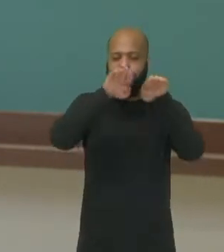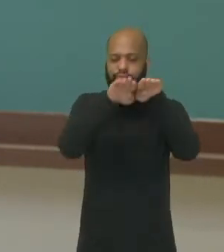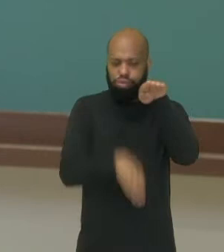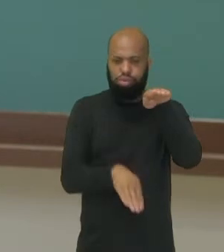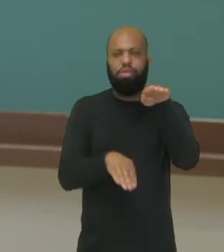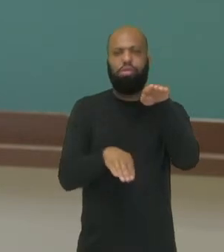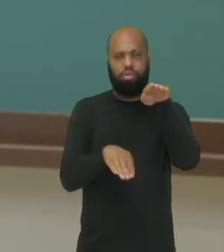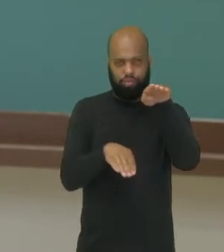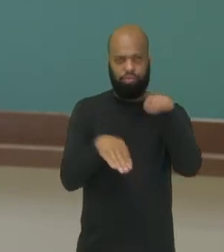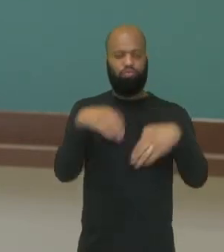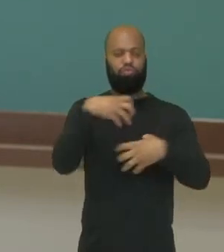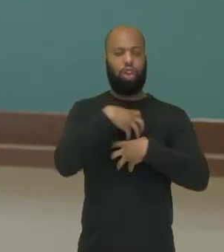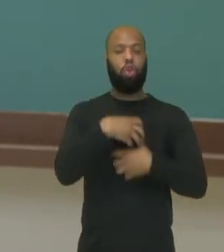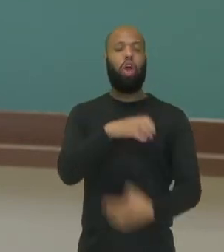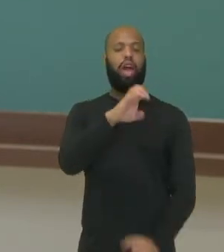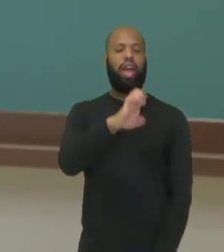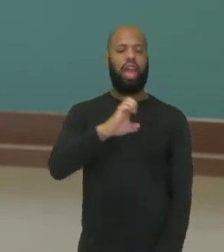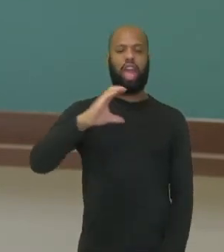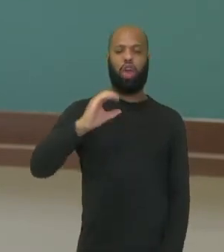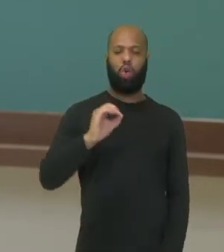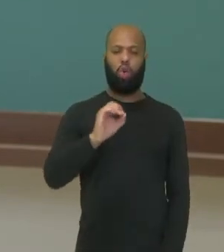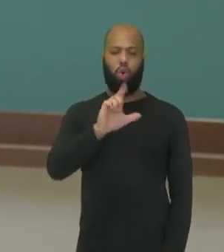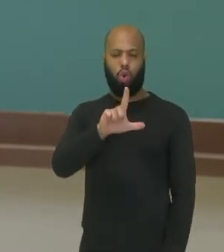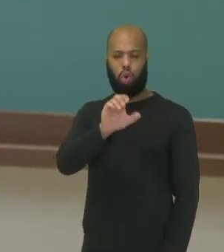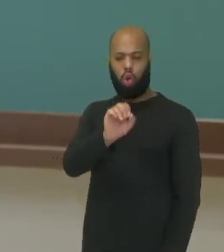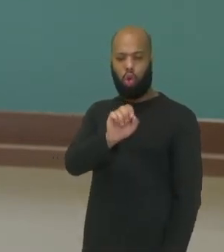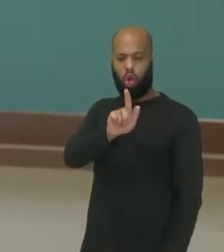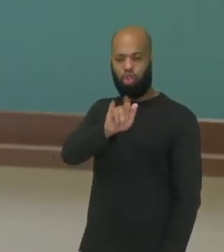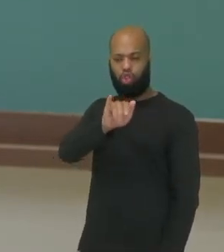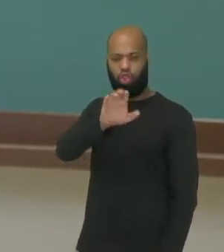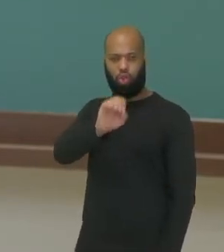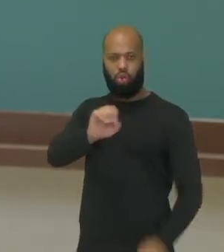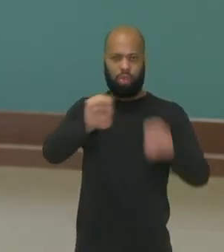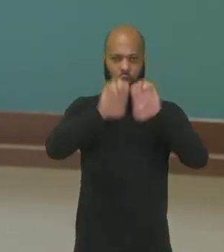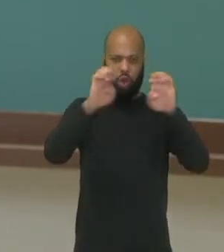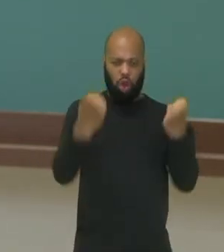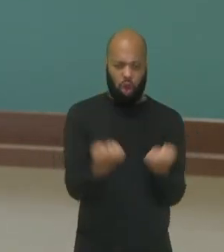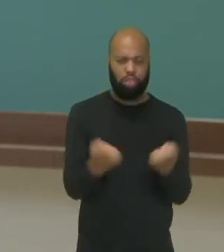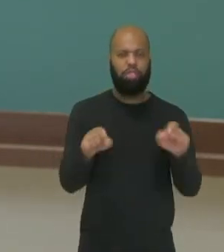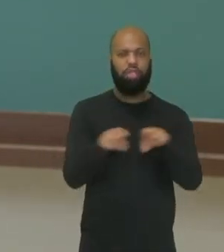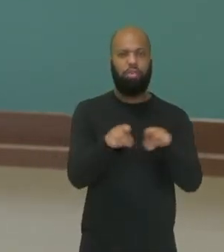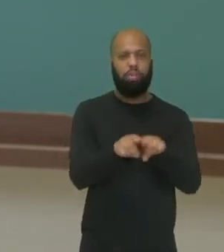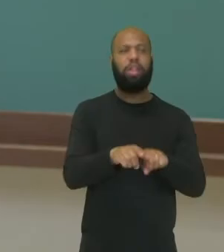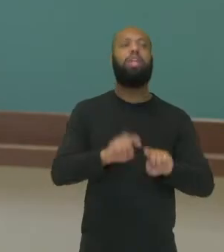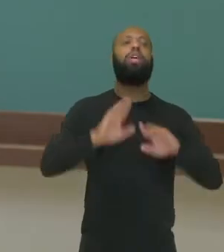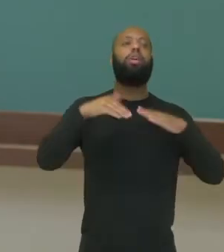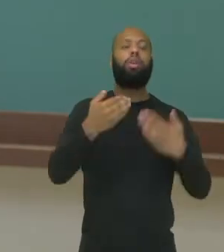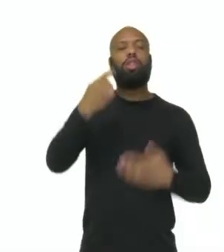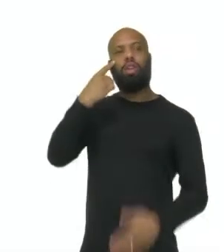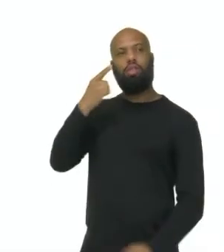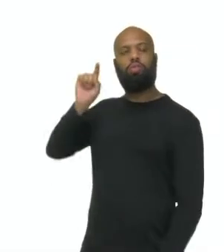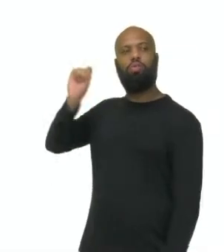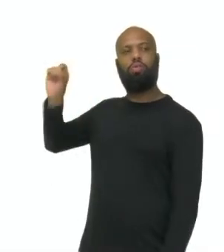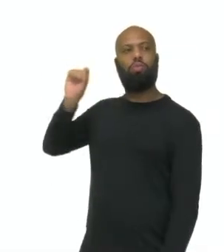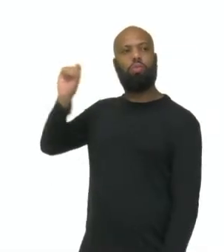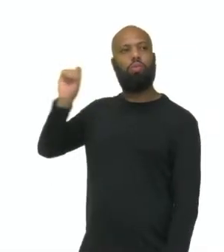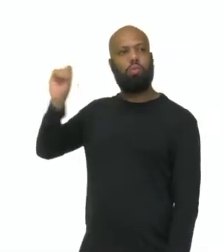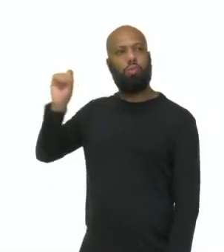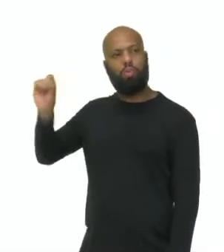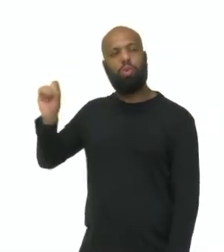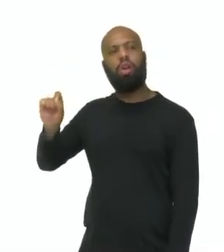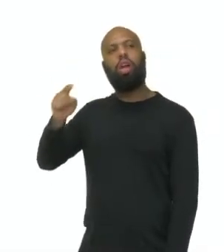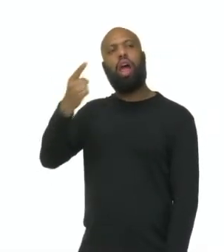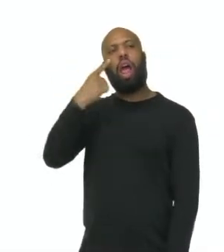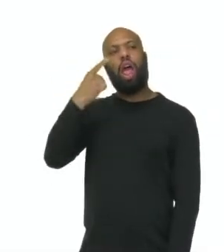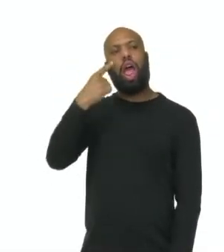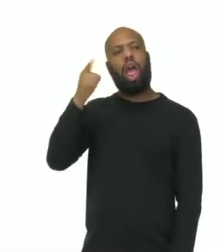ecológico, tem outros fatores também. Poluição de água, gente, olha aqui. A gente observa nessas imagens aqui